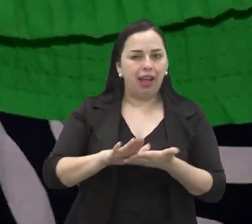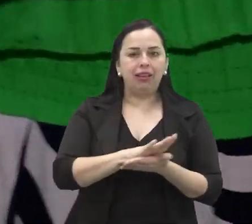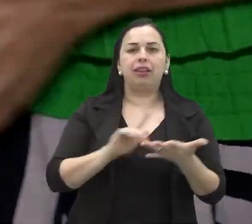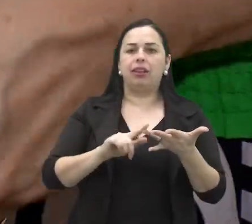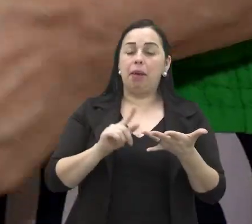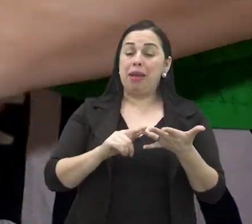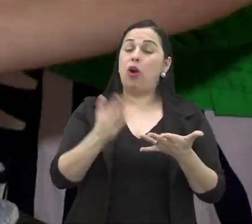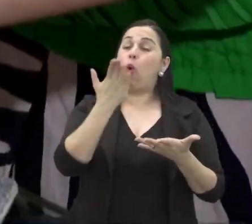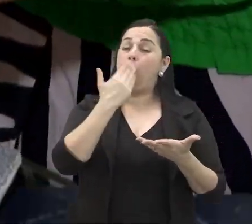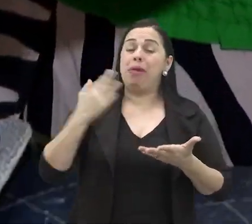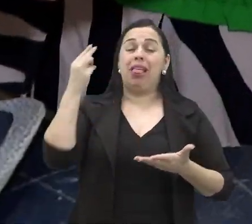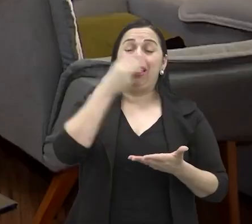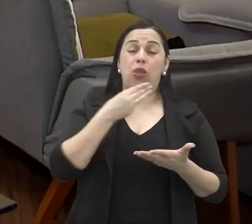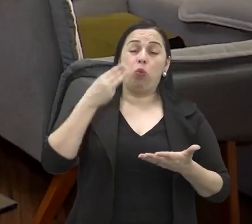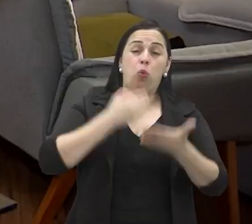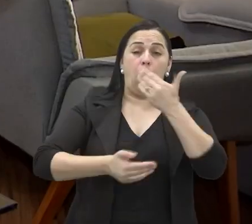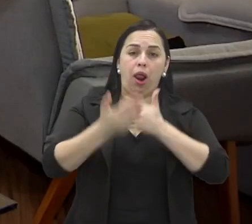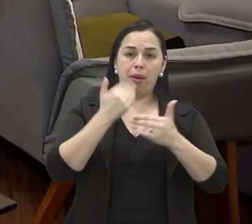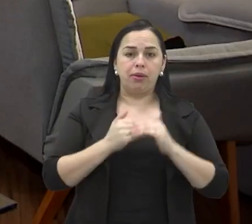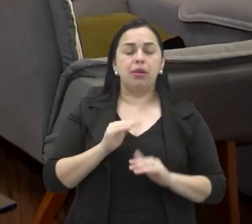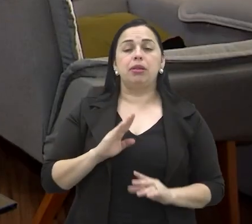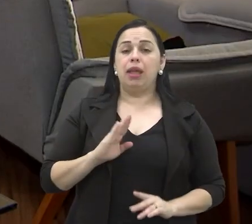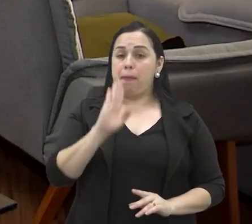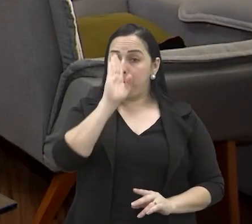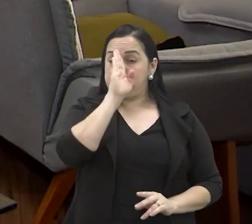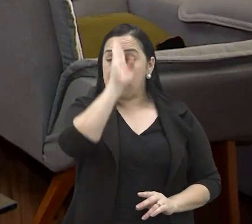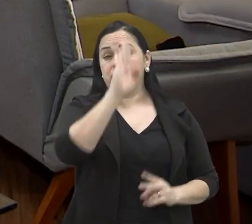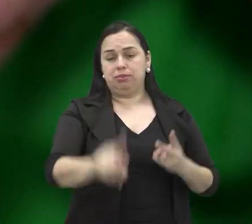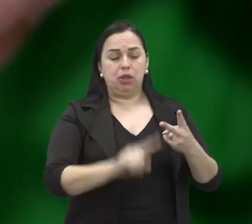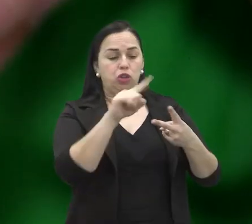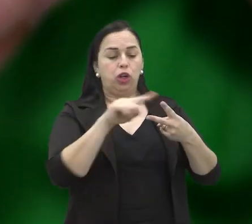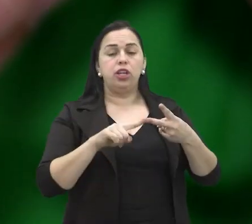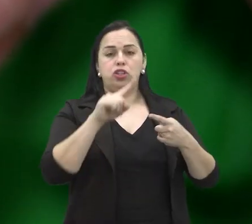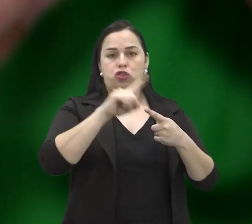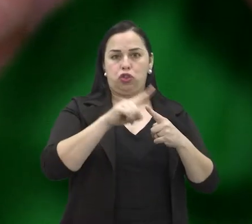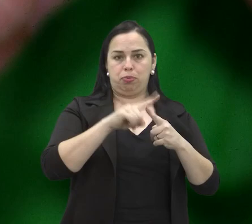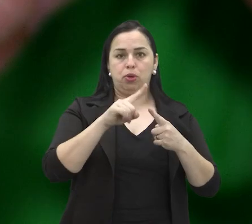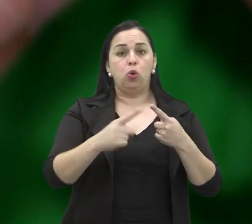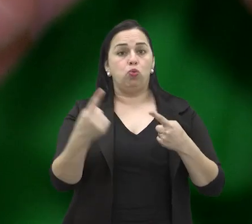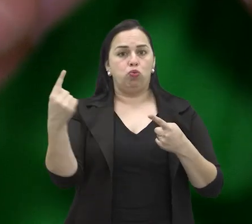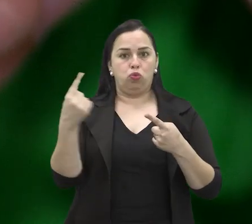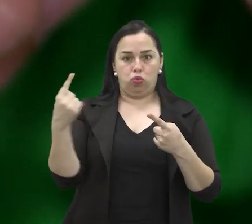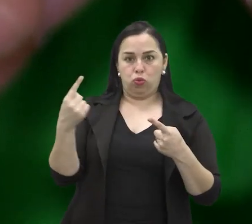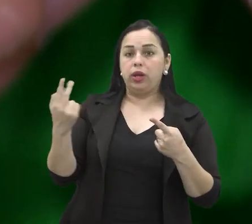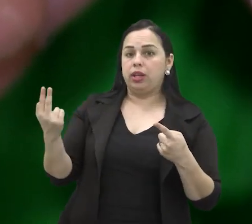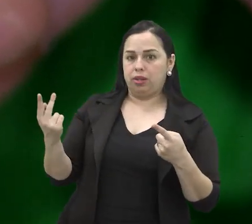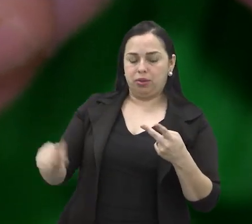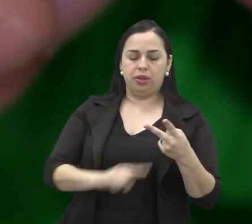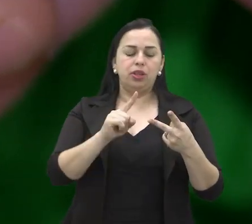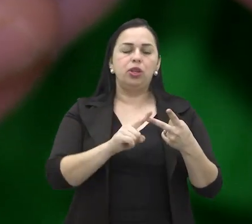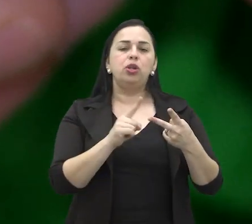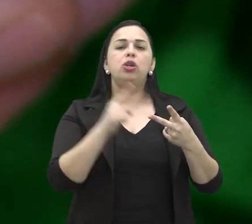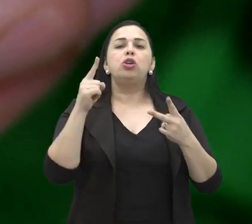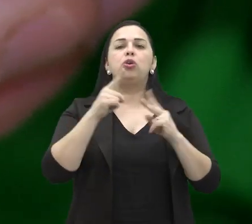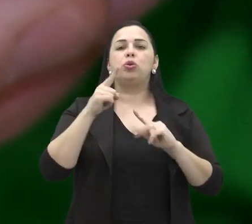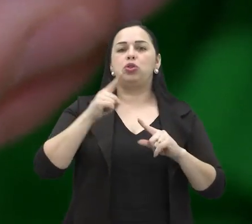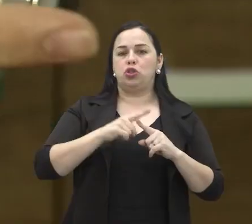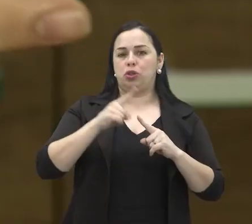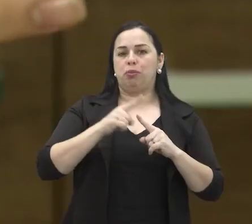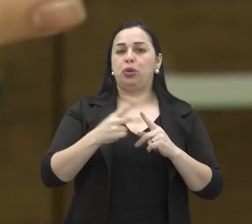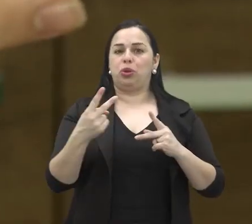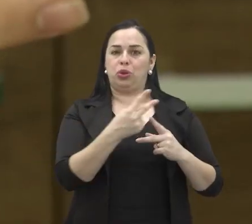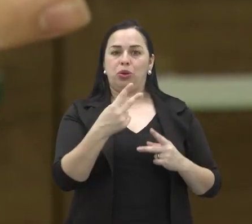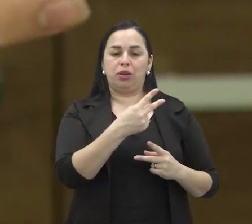tipos principais de diabetes, o tipo 1, como o de Lúcia, e o tipo 2, mais comum, onde o corpo não